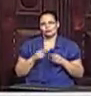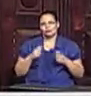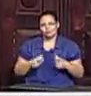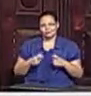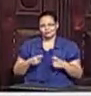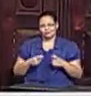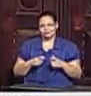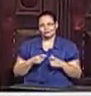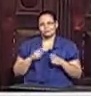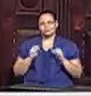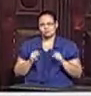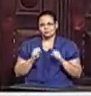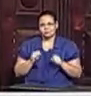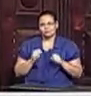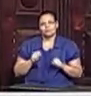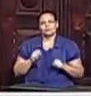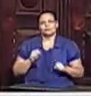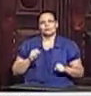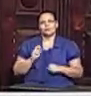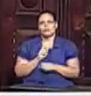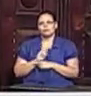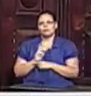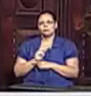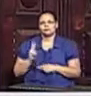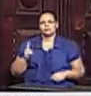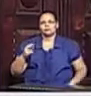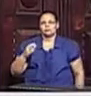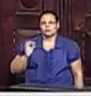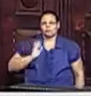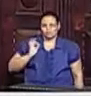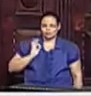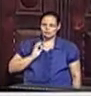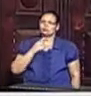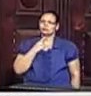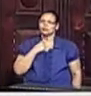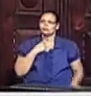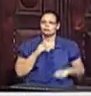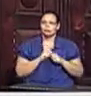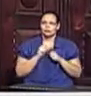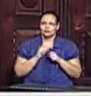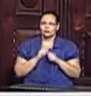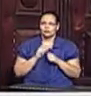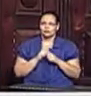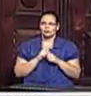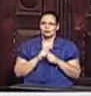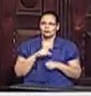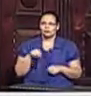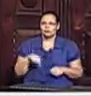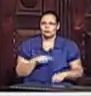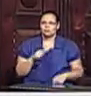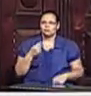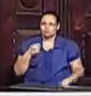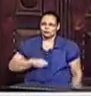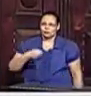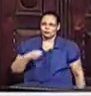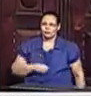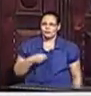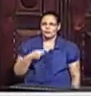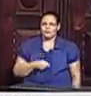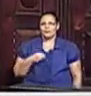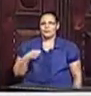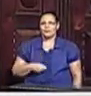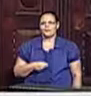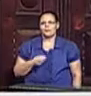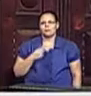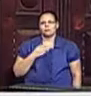que pode ser patrulhada desde que haja força, vontade de fazer e efetivo. E isso é que nós temos que cobrar a partir de agora.